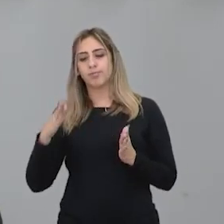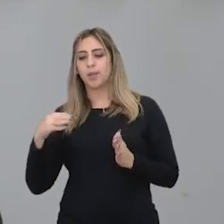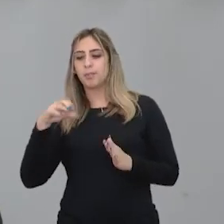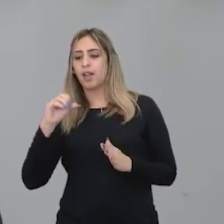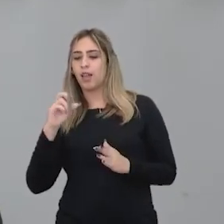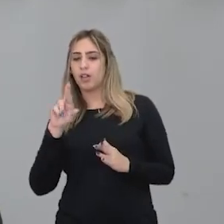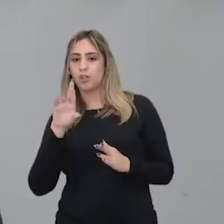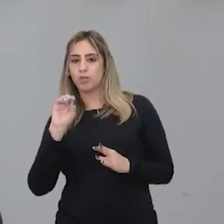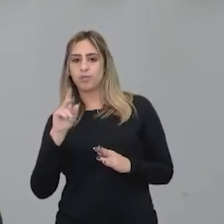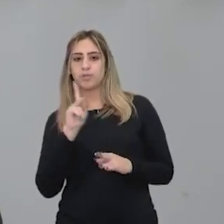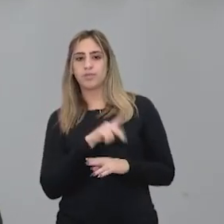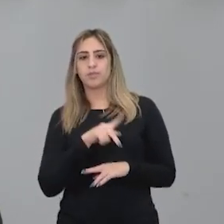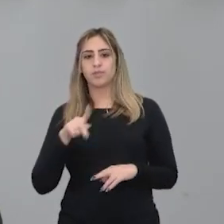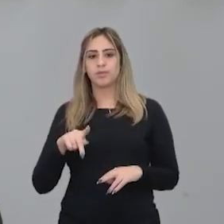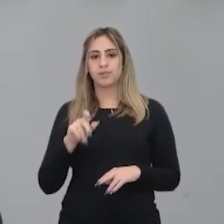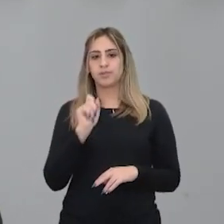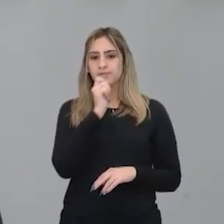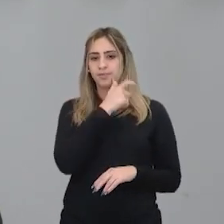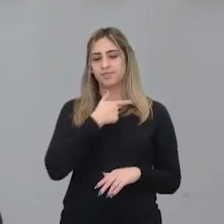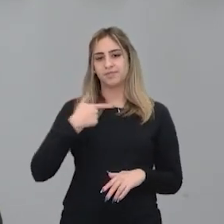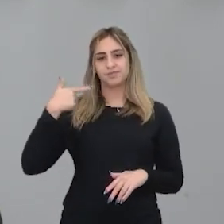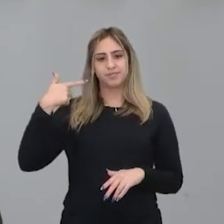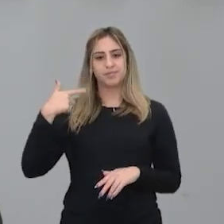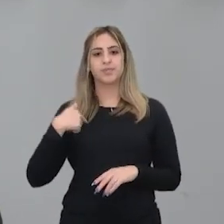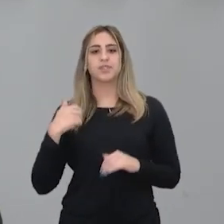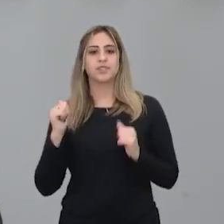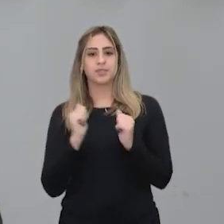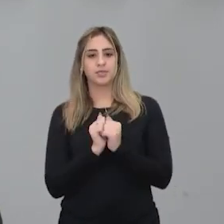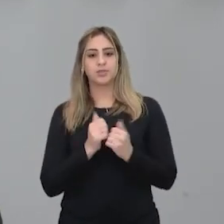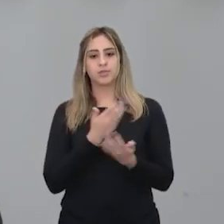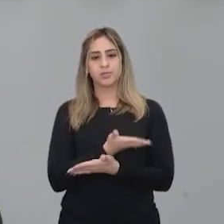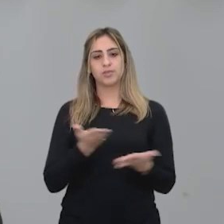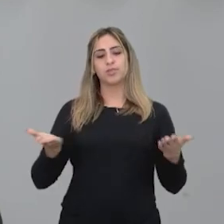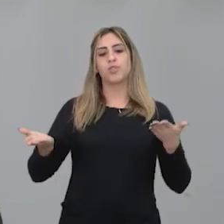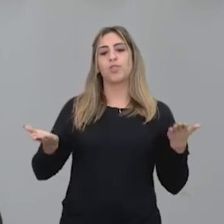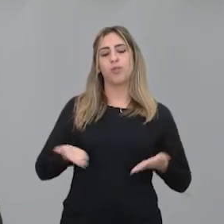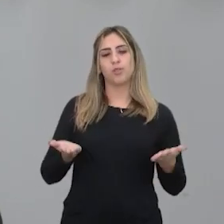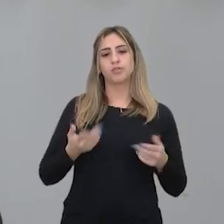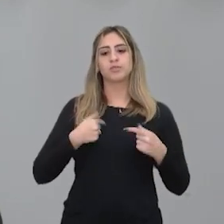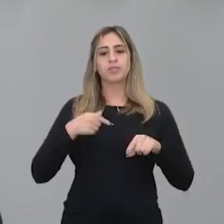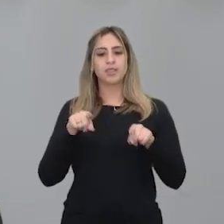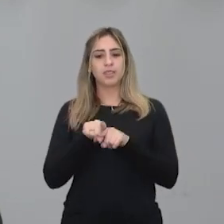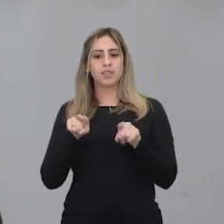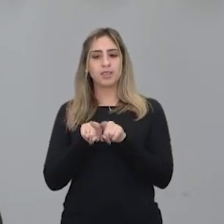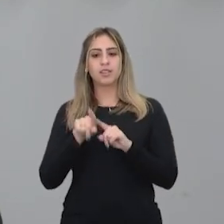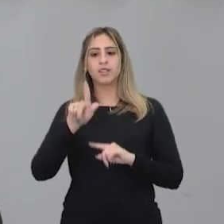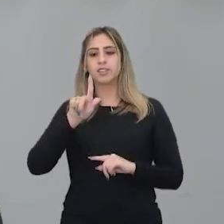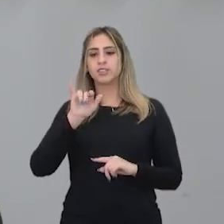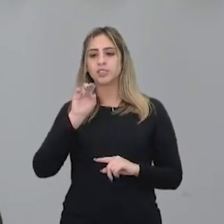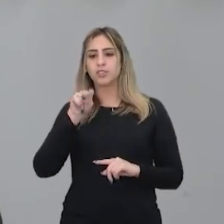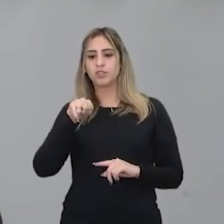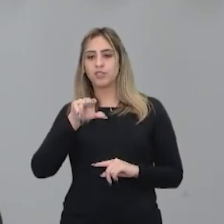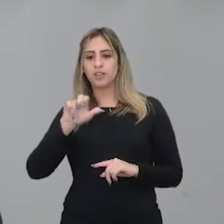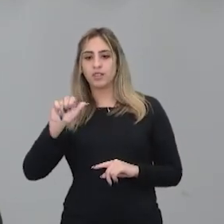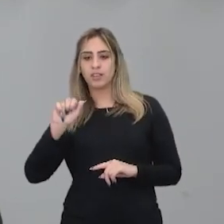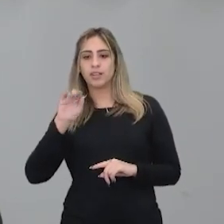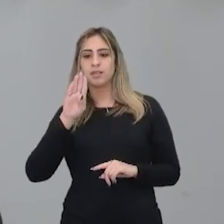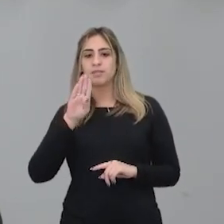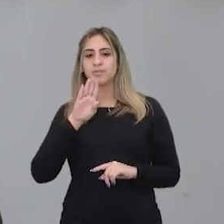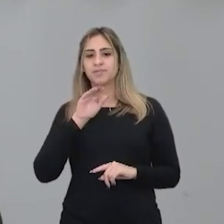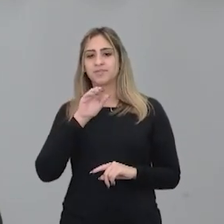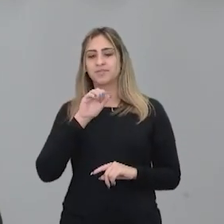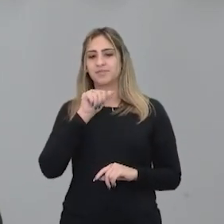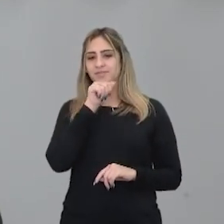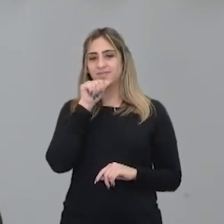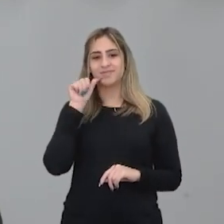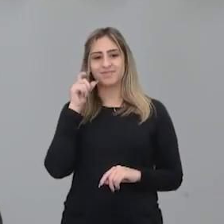certo? Eu sou a professora Sumaia e estou aqui com vocês hoje e também com a Giovana e a Bianca. Olá,